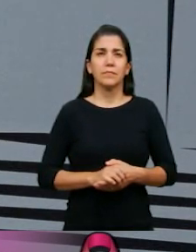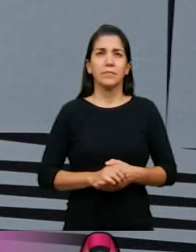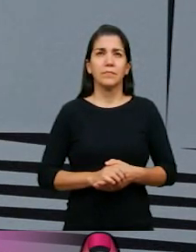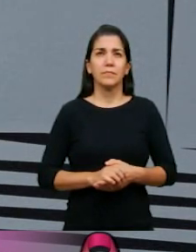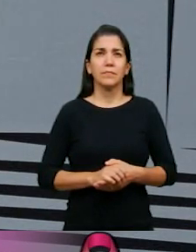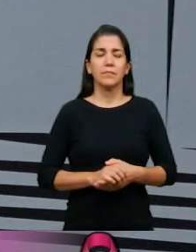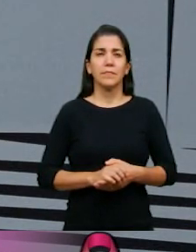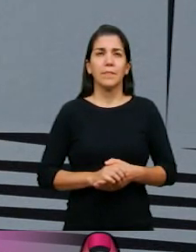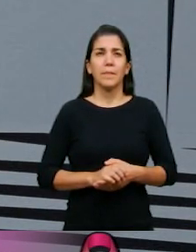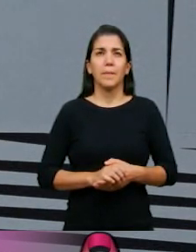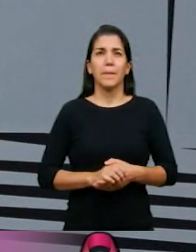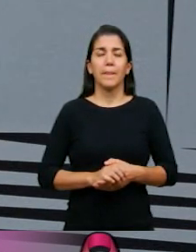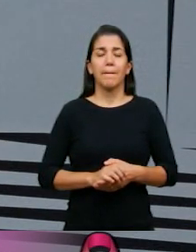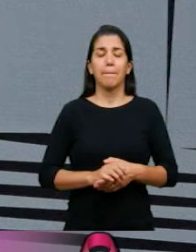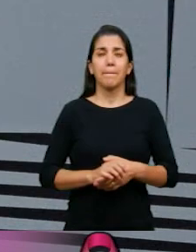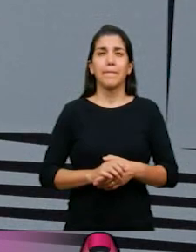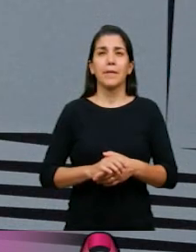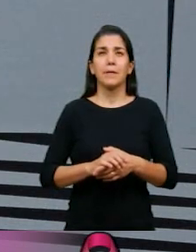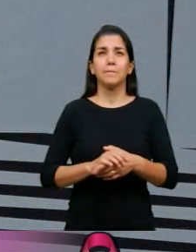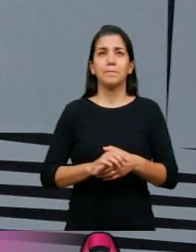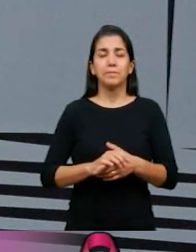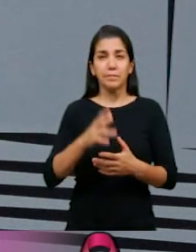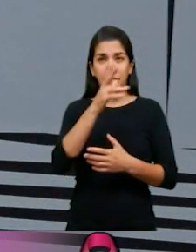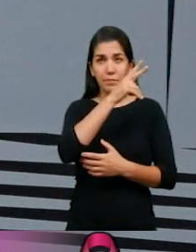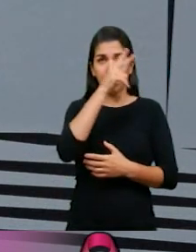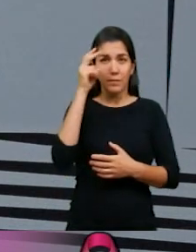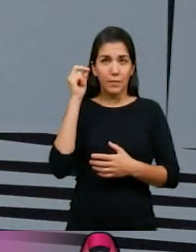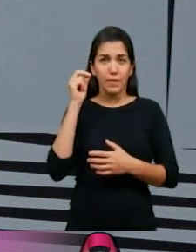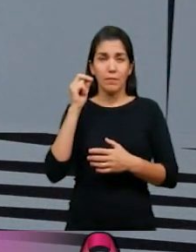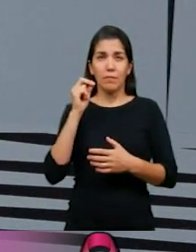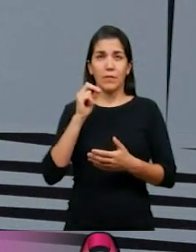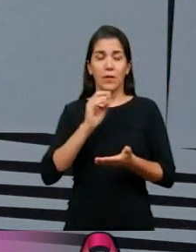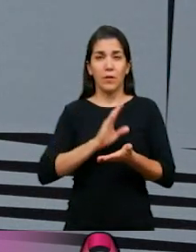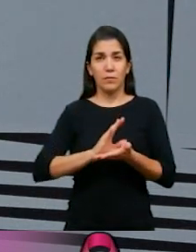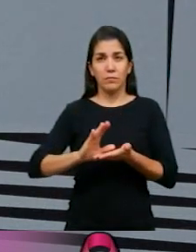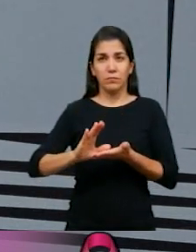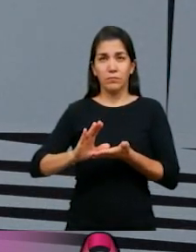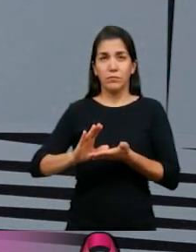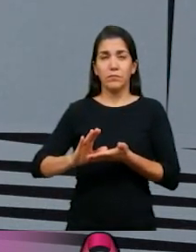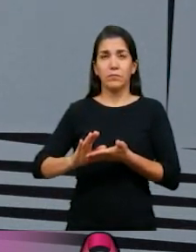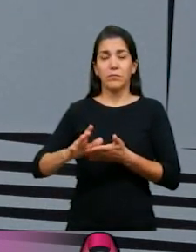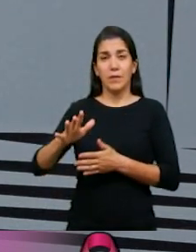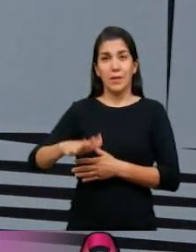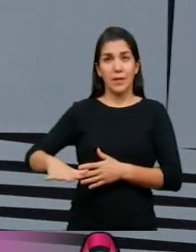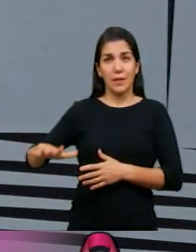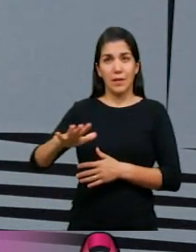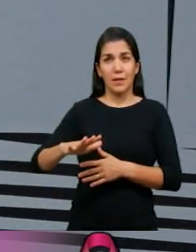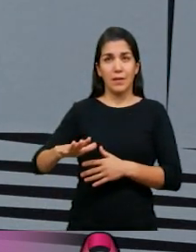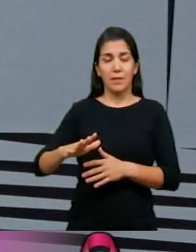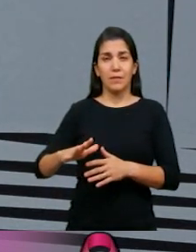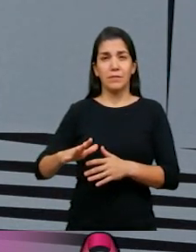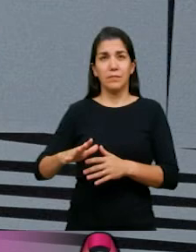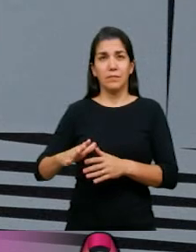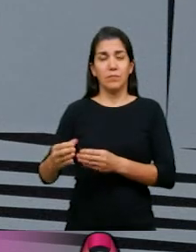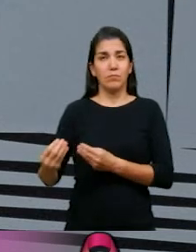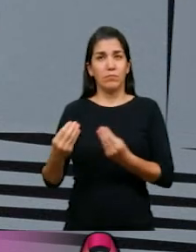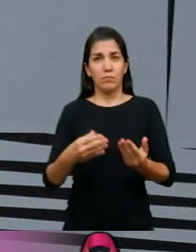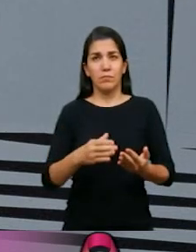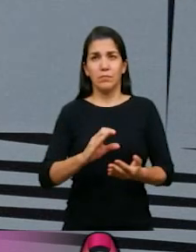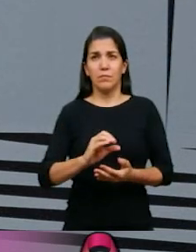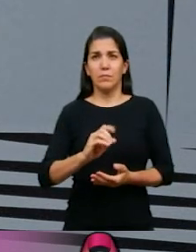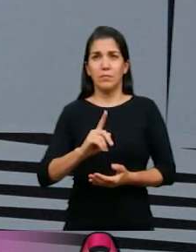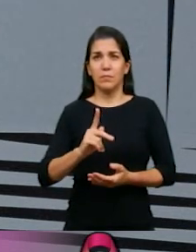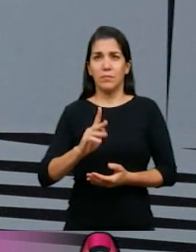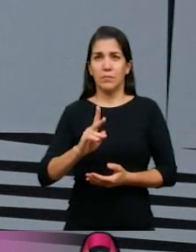consistindo a contrapartida do município na concessão de área de terra para a CDHU. Considerando que a construção das moradias